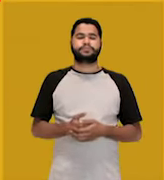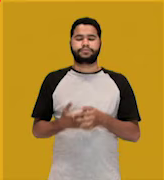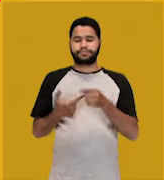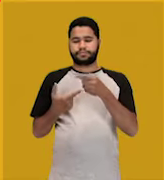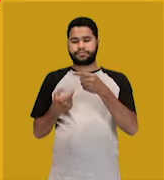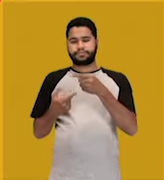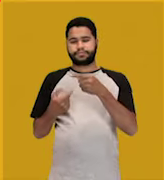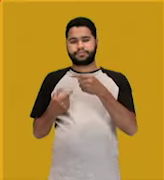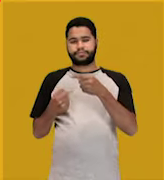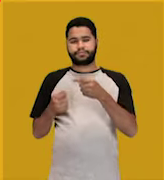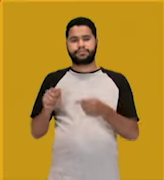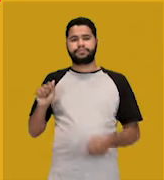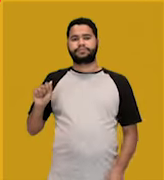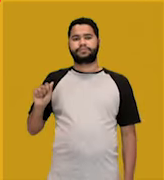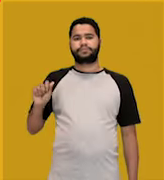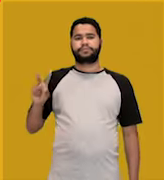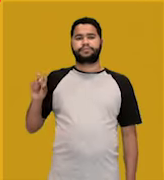12